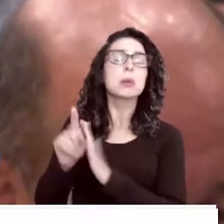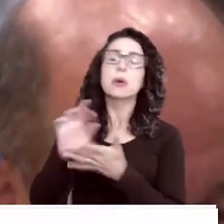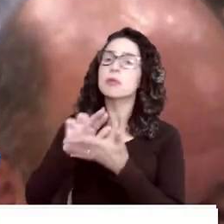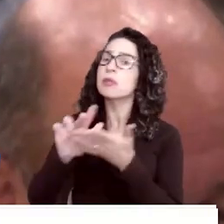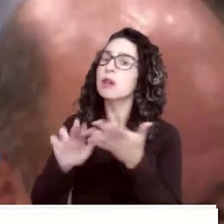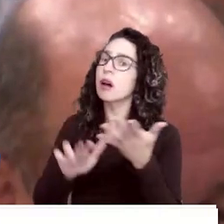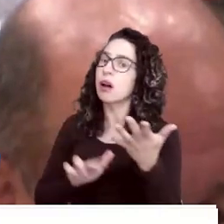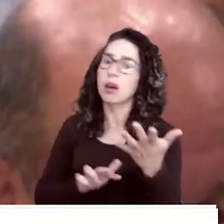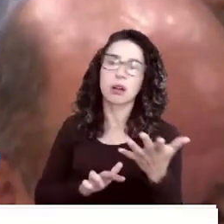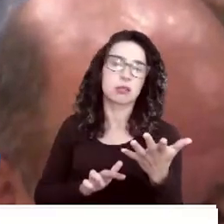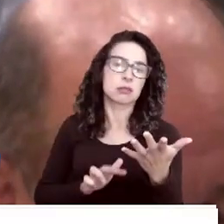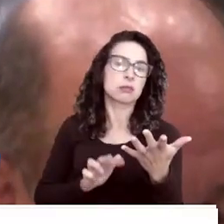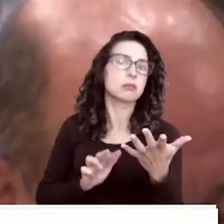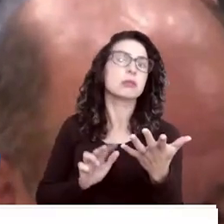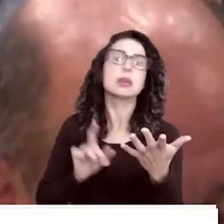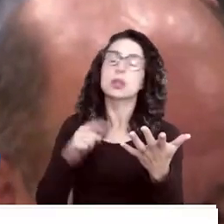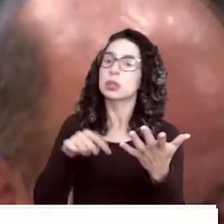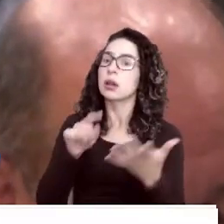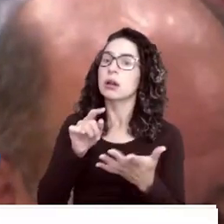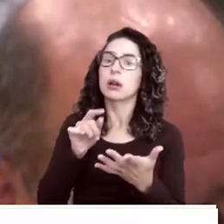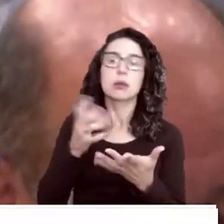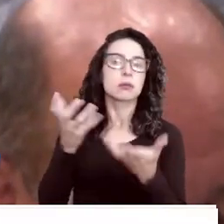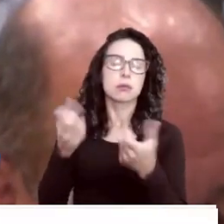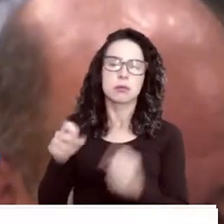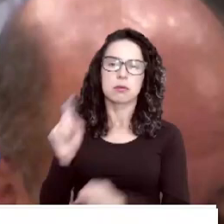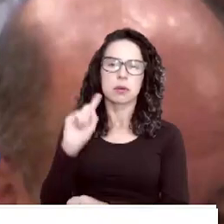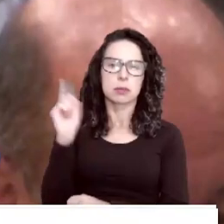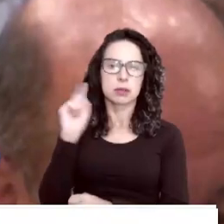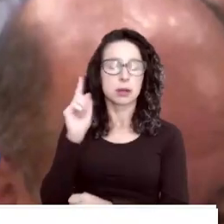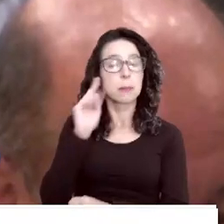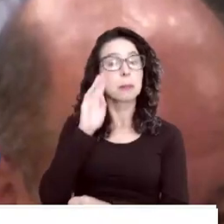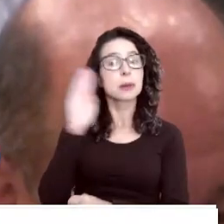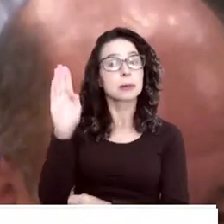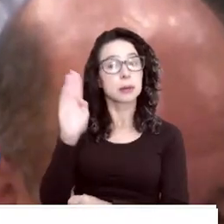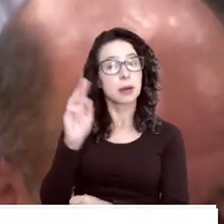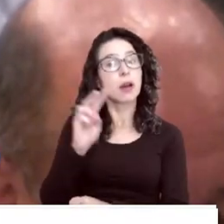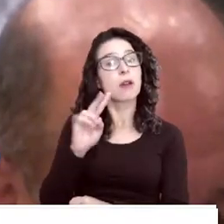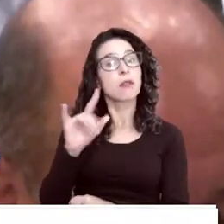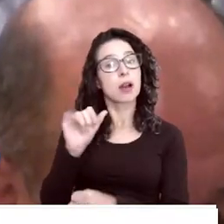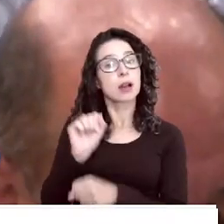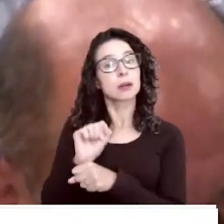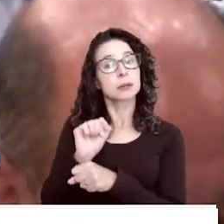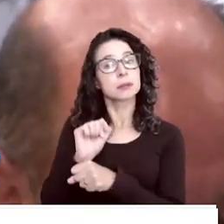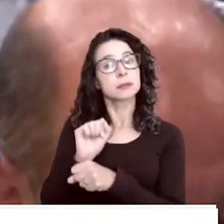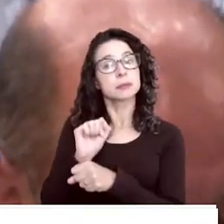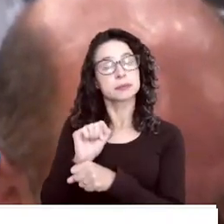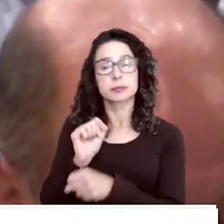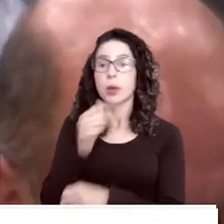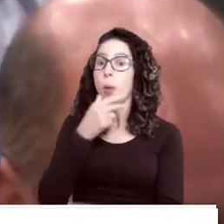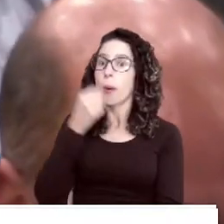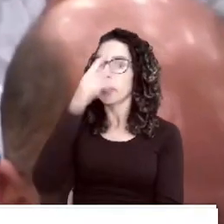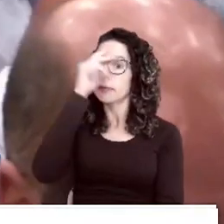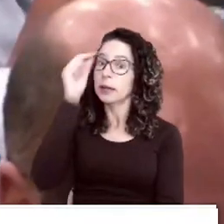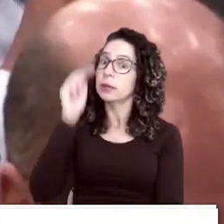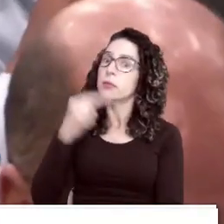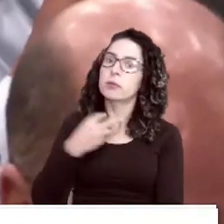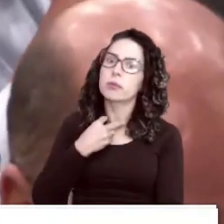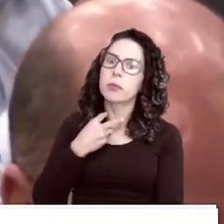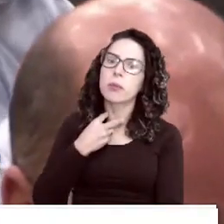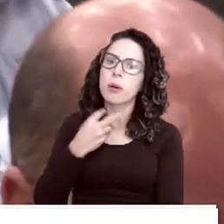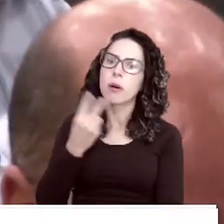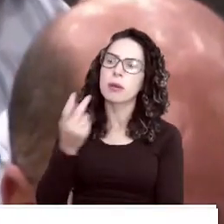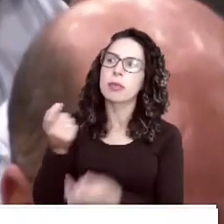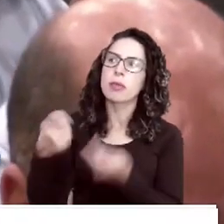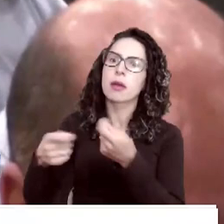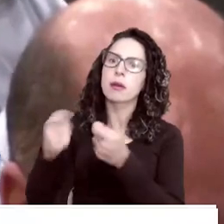vários questionamentos que nós não vamos aceitar, principalmente que vai depender, o prefeito jamais pode fazer negociação